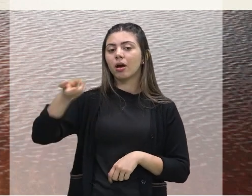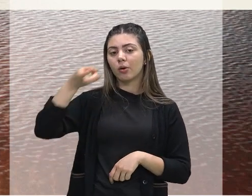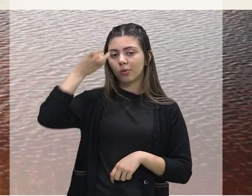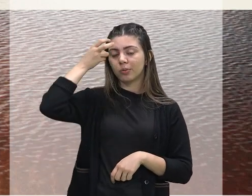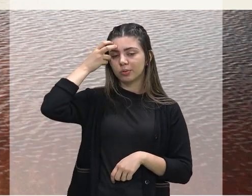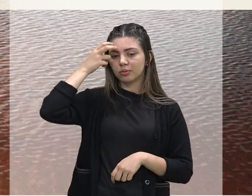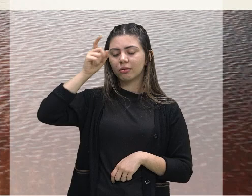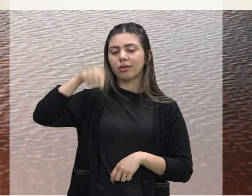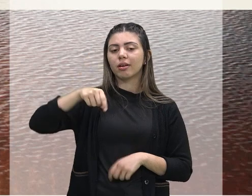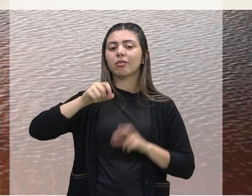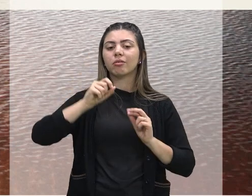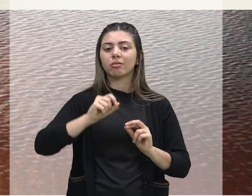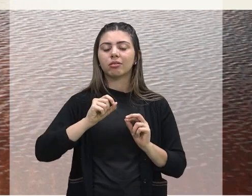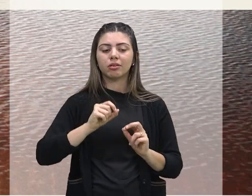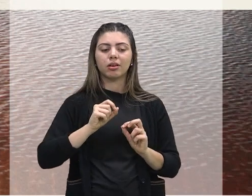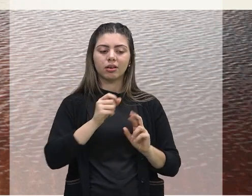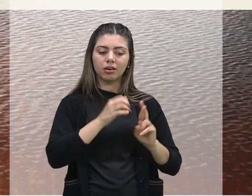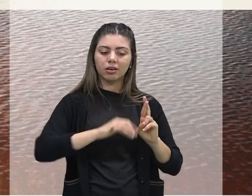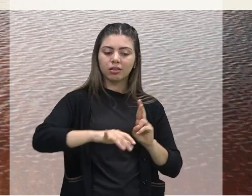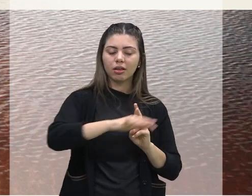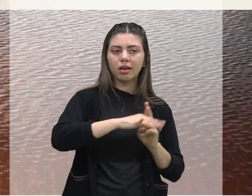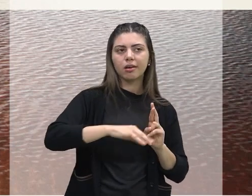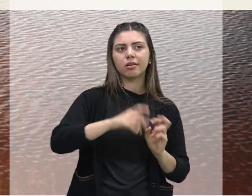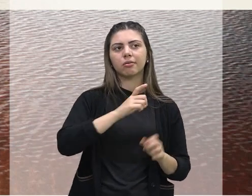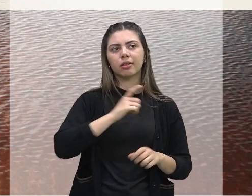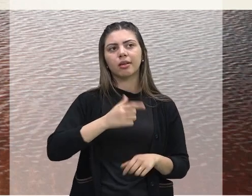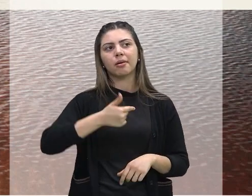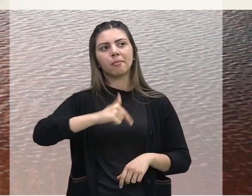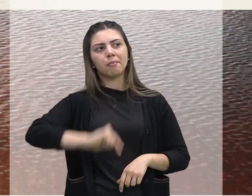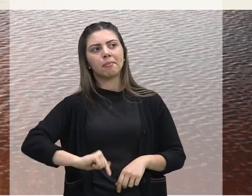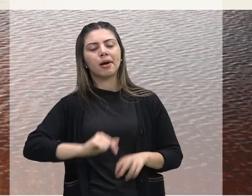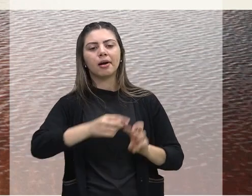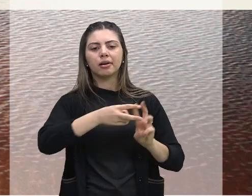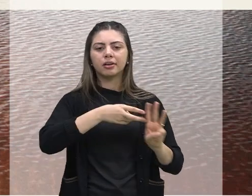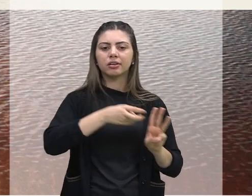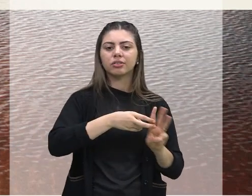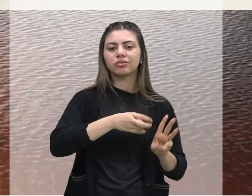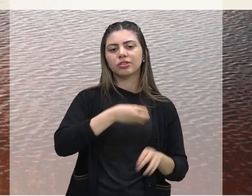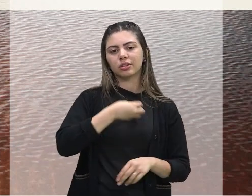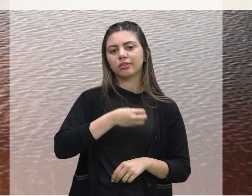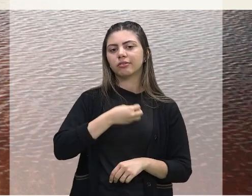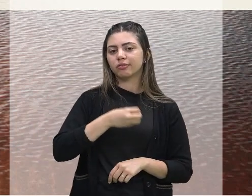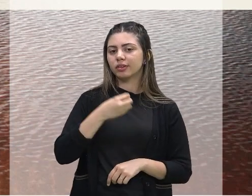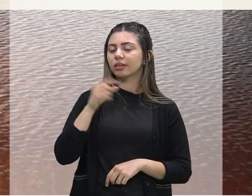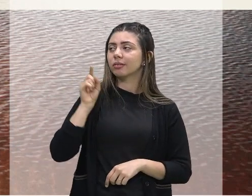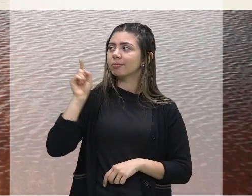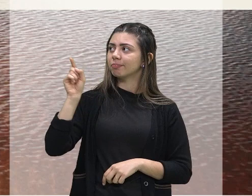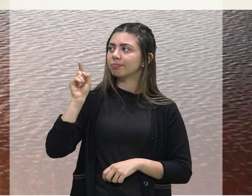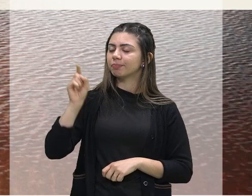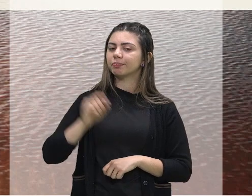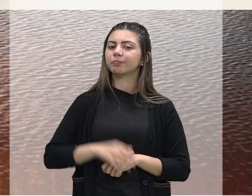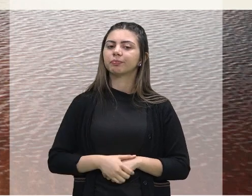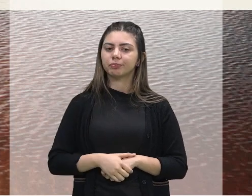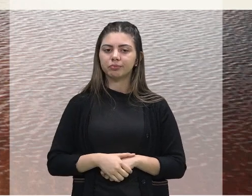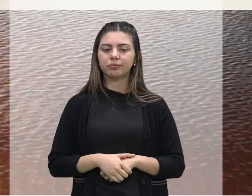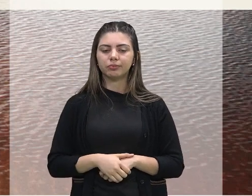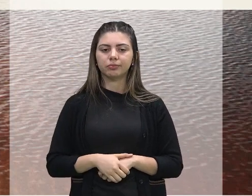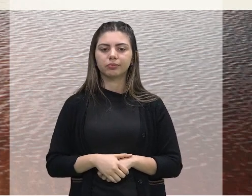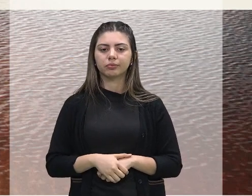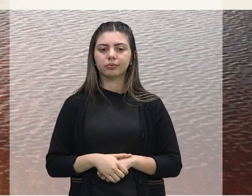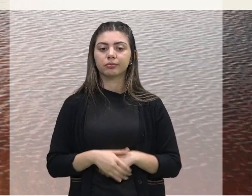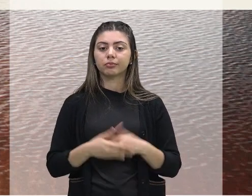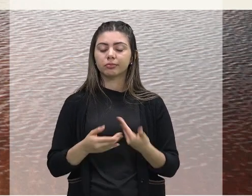o ribeirinho, tem os indígenas, todos convivem nesses espaços, né? Cada um nos seus espaços. A